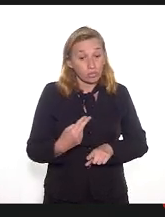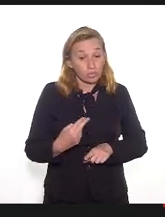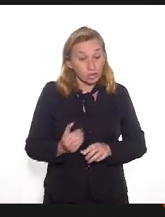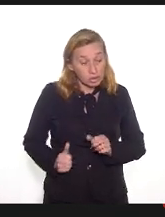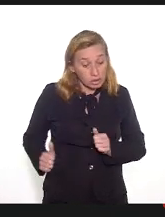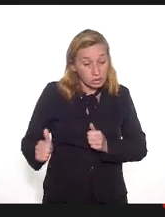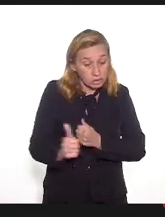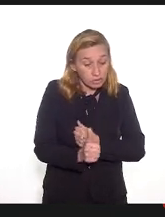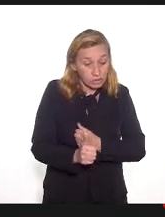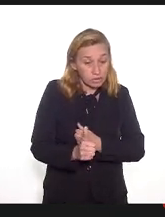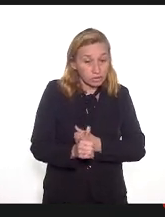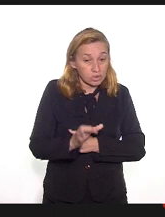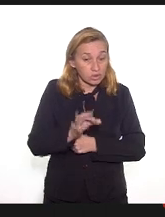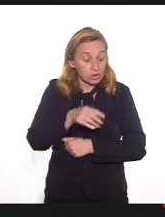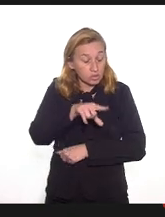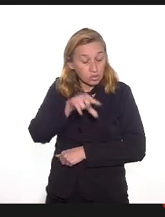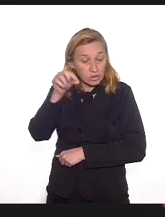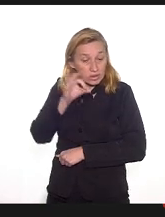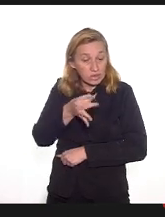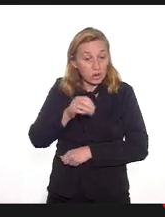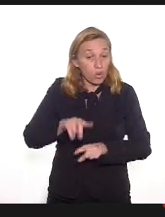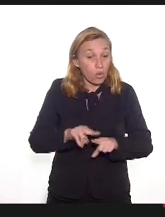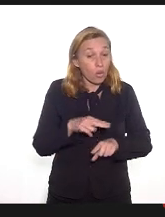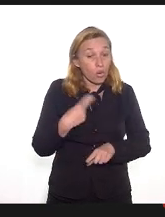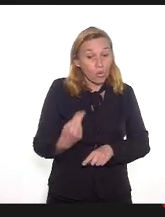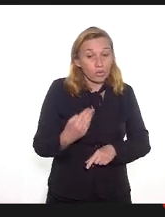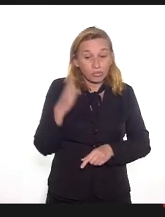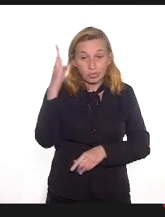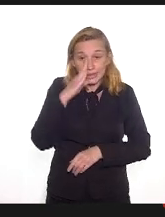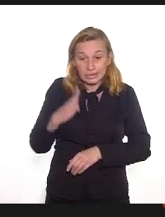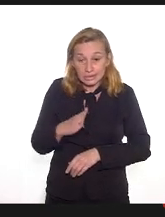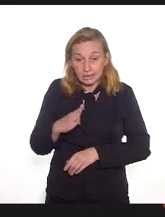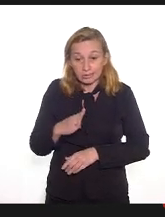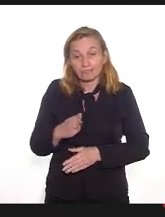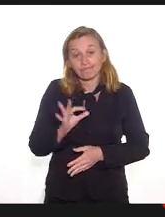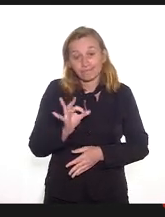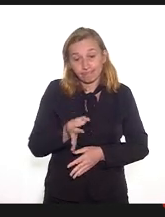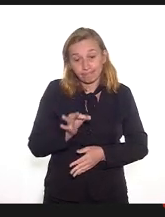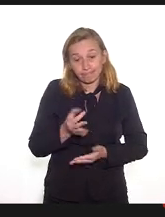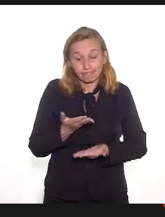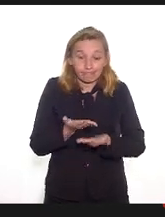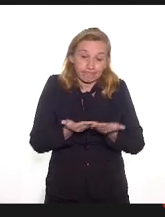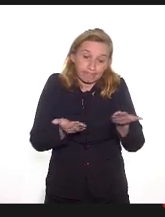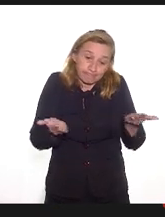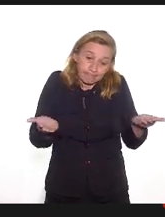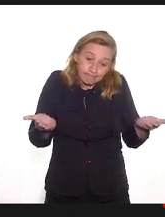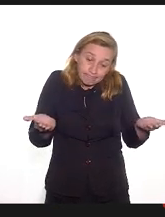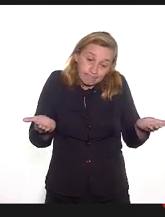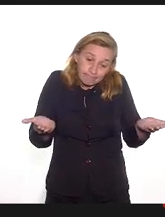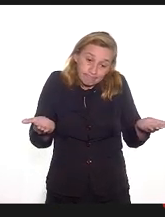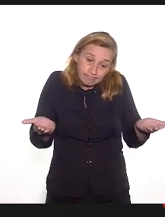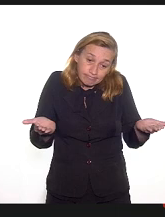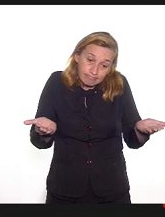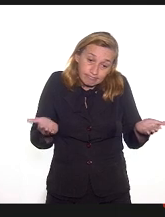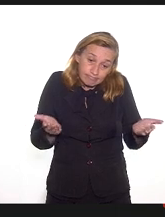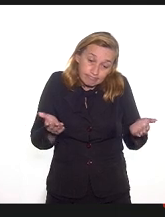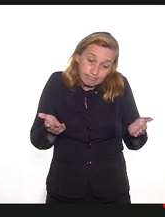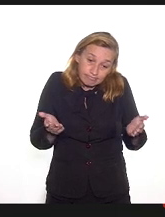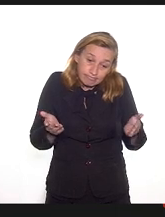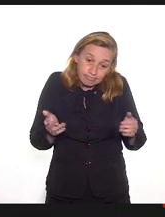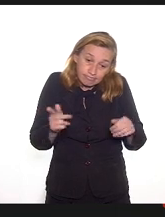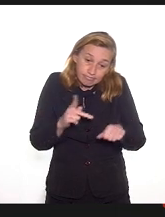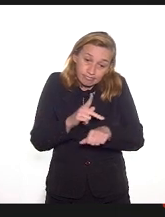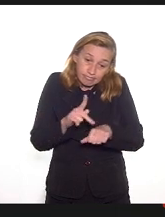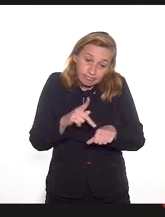maneira bastante decisiva, ou o Brasil estará definitivamente condenado a ser aquele país eterno do